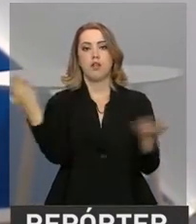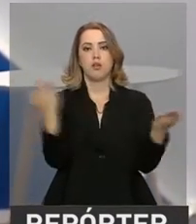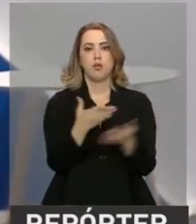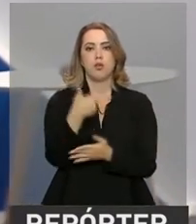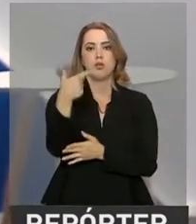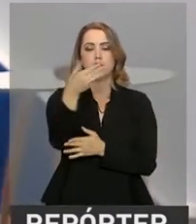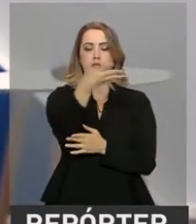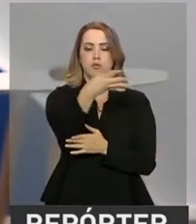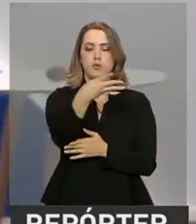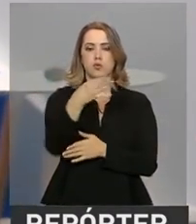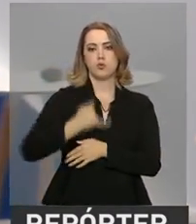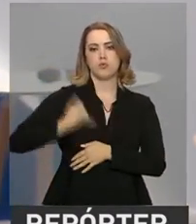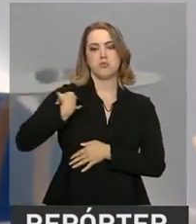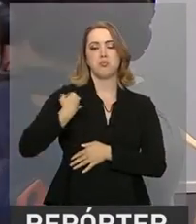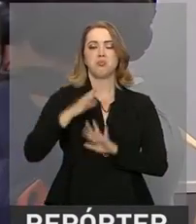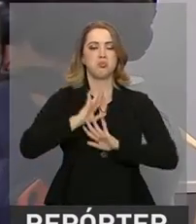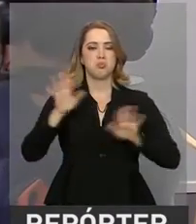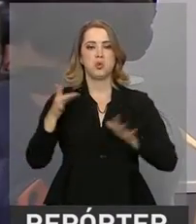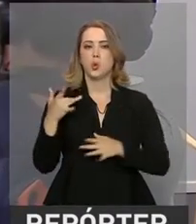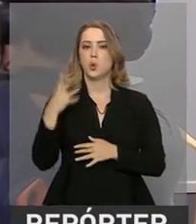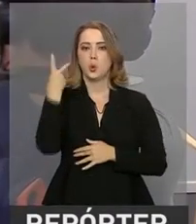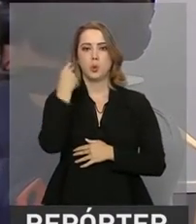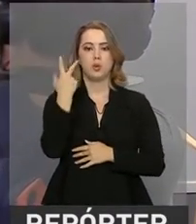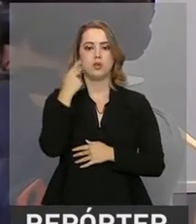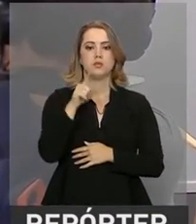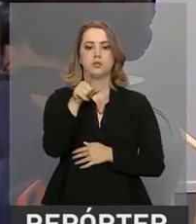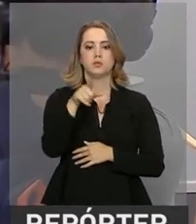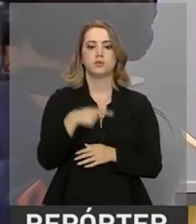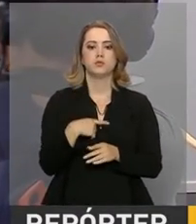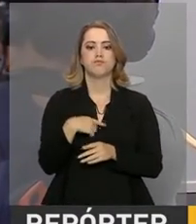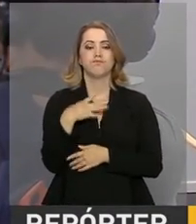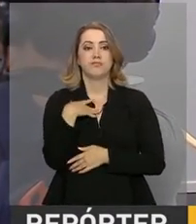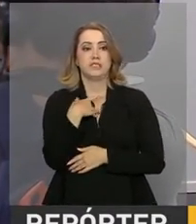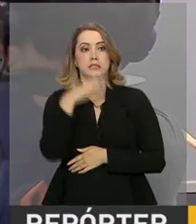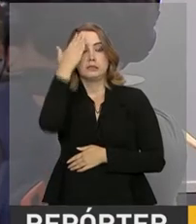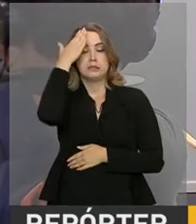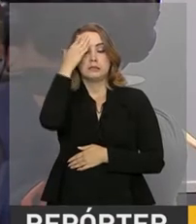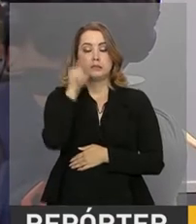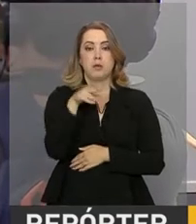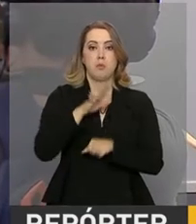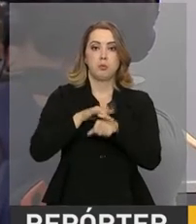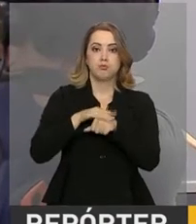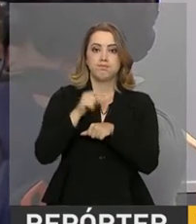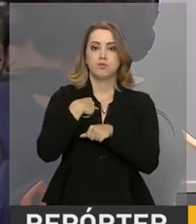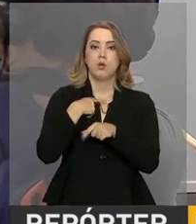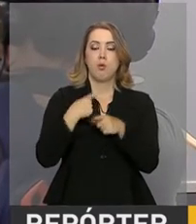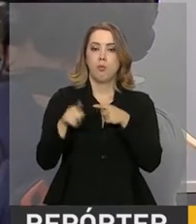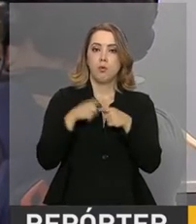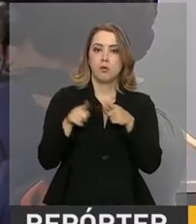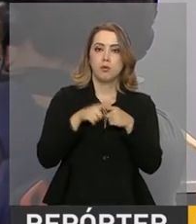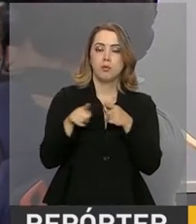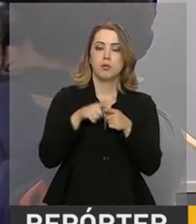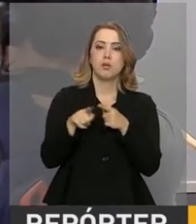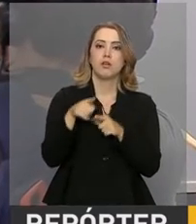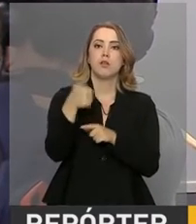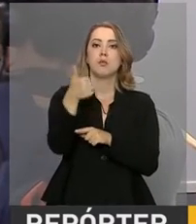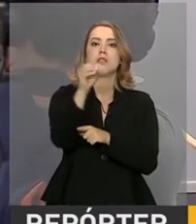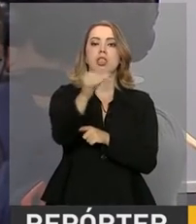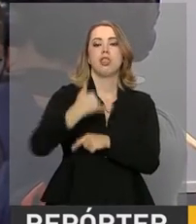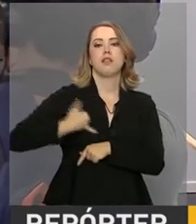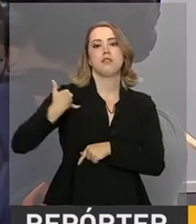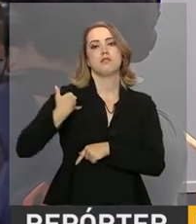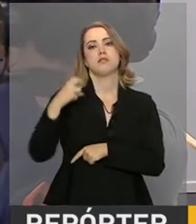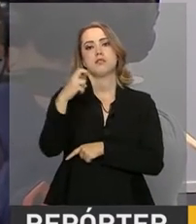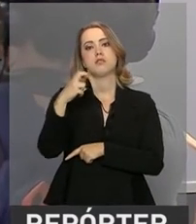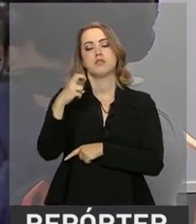anos, leva uma vida saudável. Eu descobri meu problema com 10 anos, né? E durante 5 anos eu consegui tratar a doença. Só que